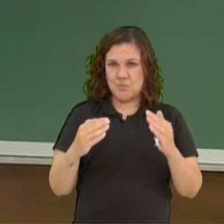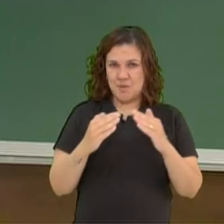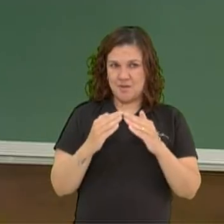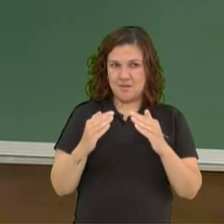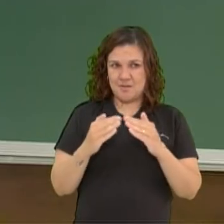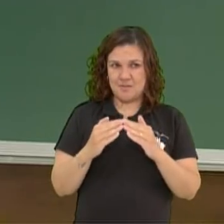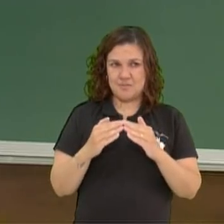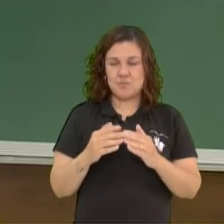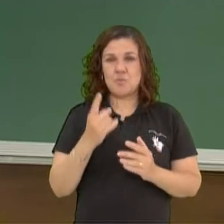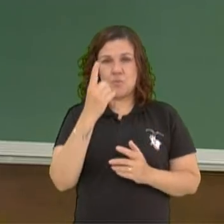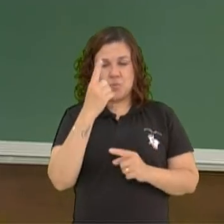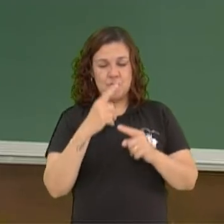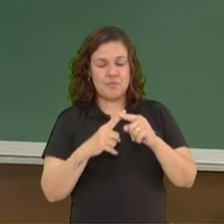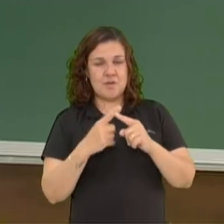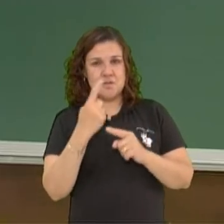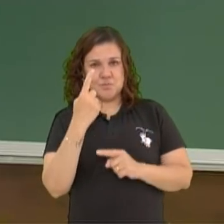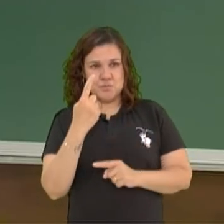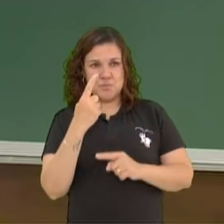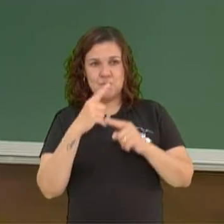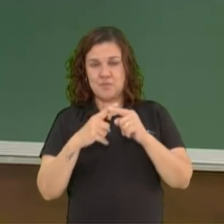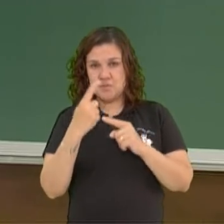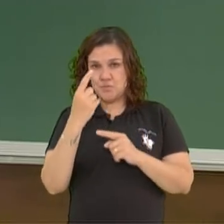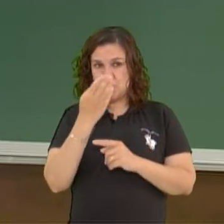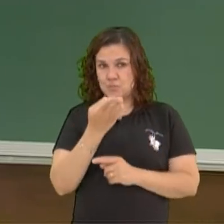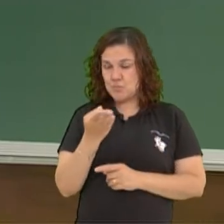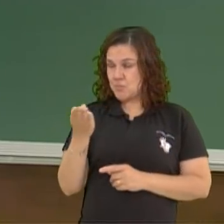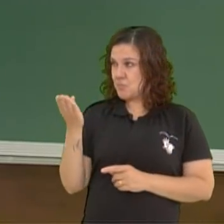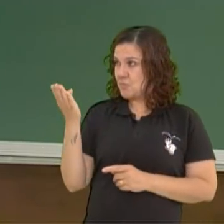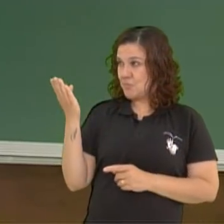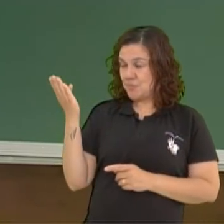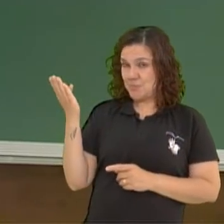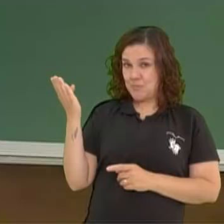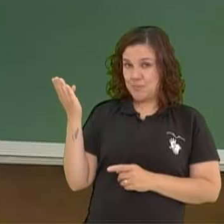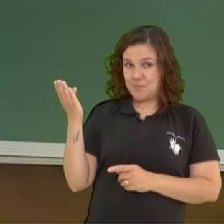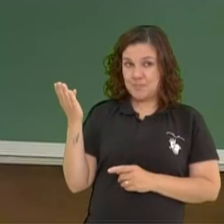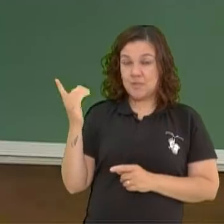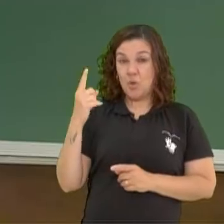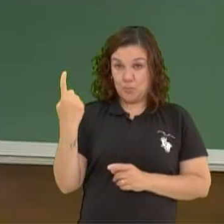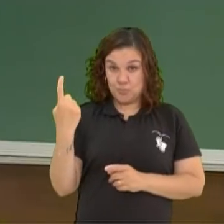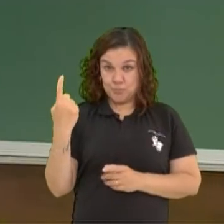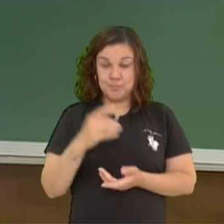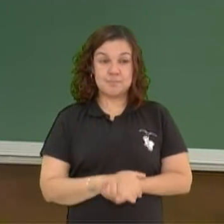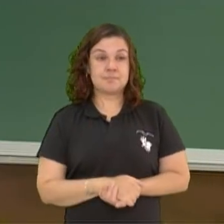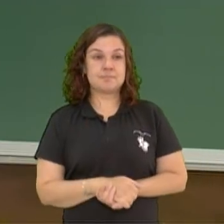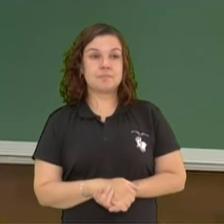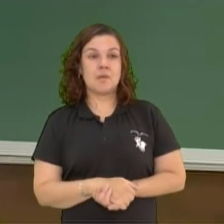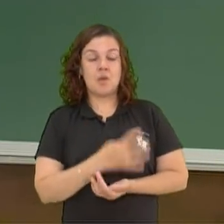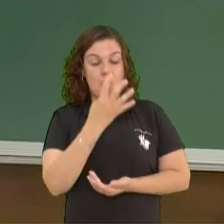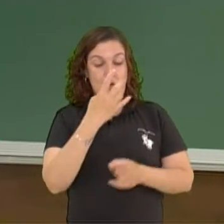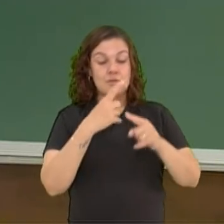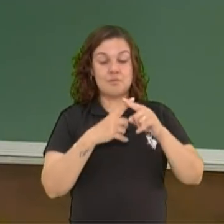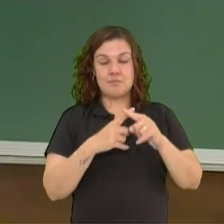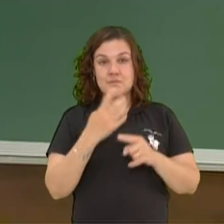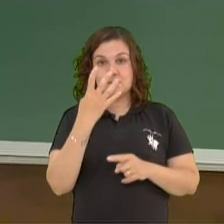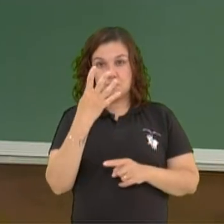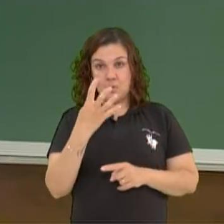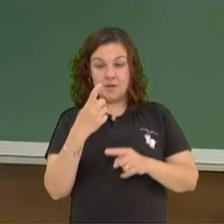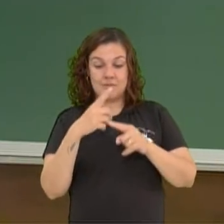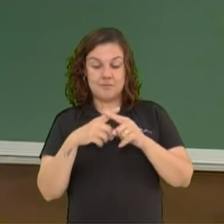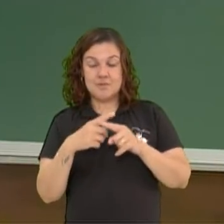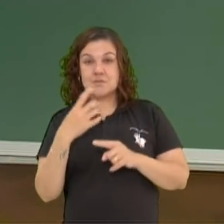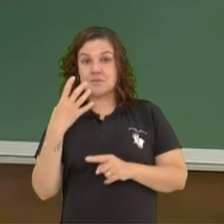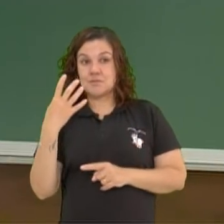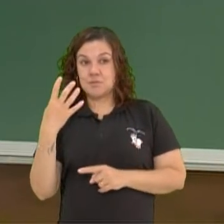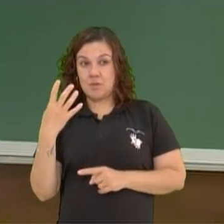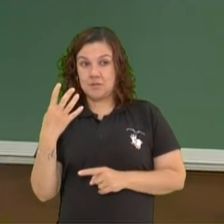só, 1 vezes 1, né, que até a professora colocou aqui, ó. 1 vezes 1 vezes 1, que é 1. 4 vezes 4 vezes,